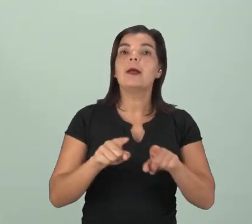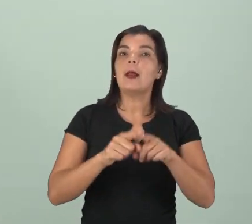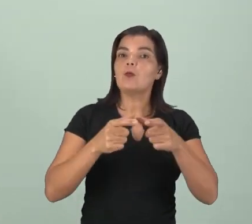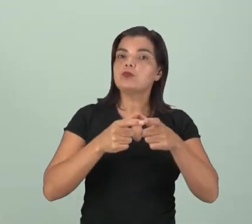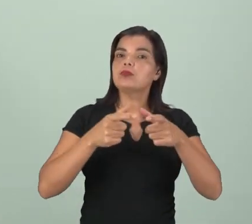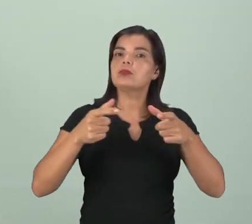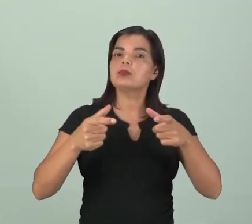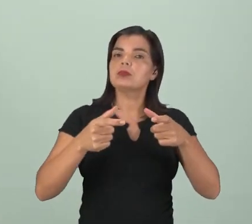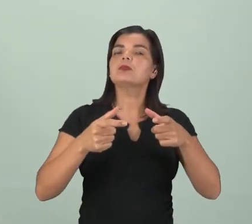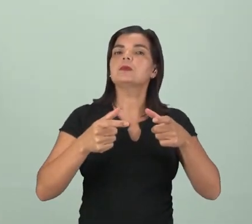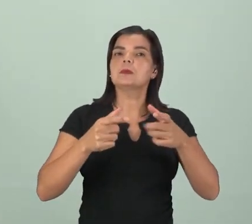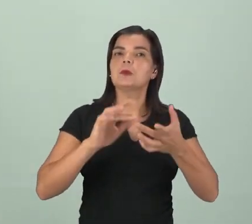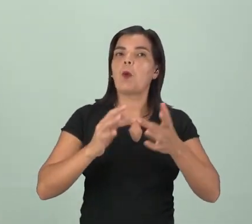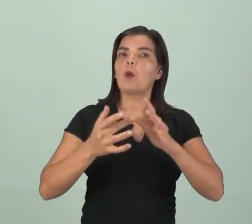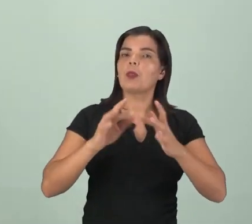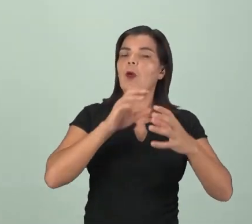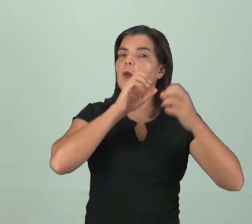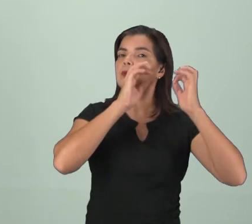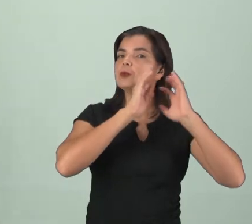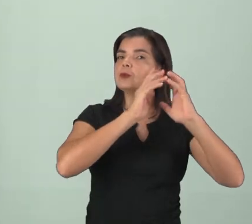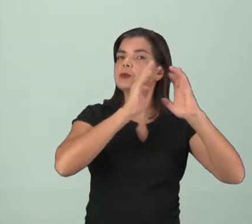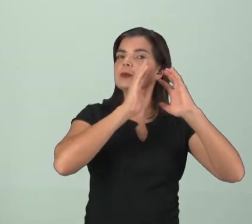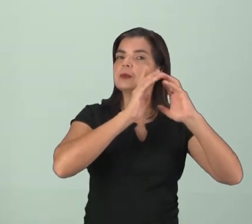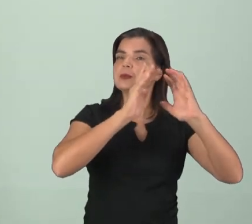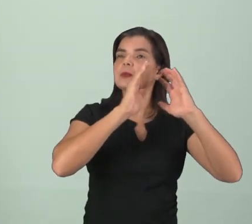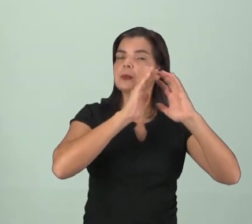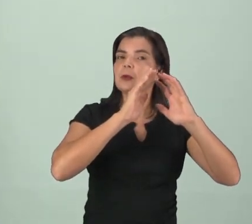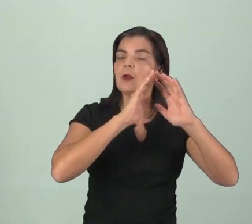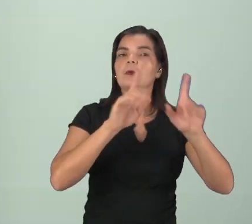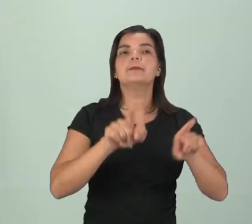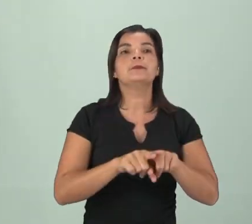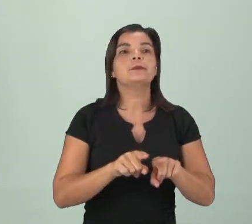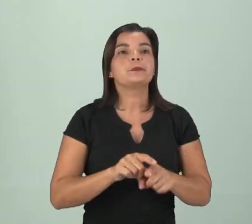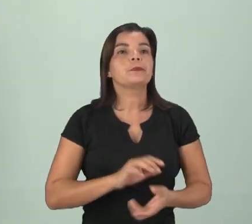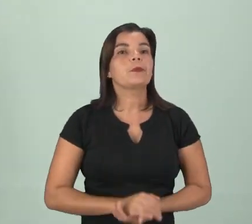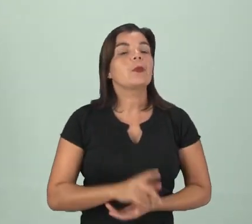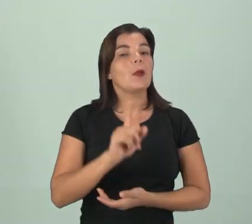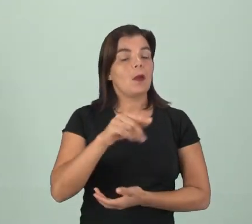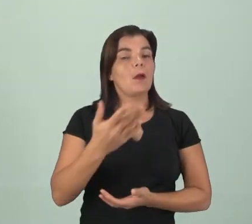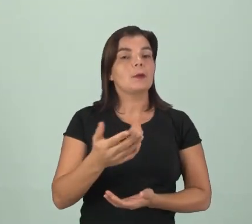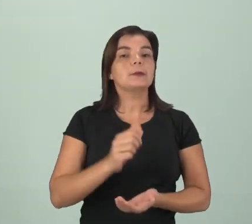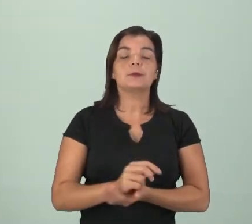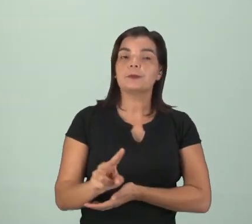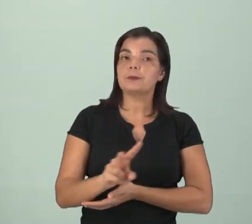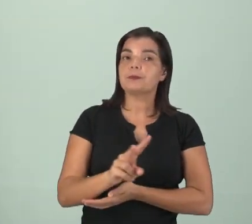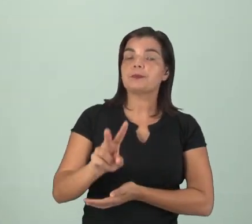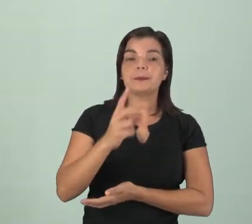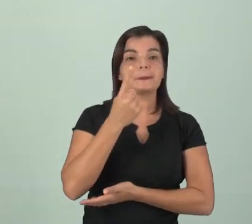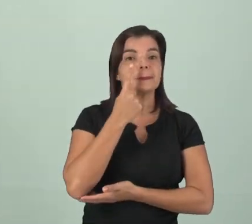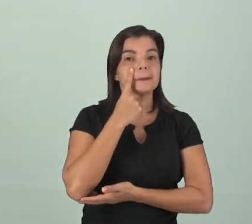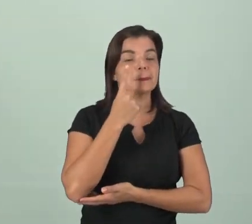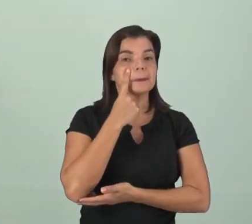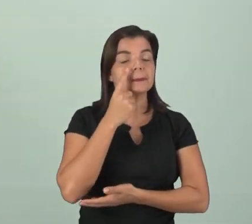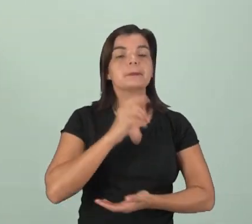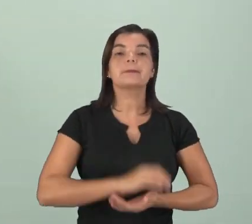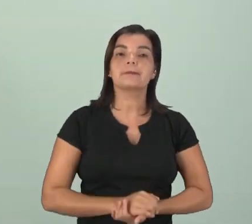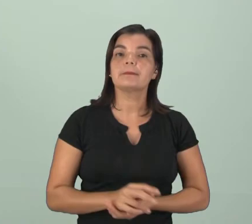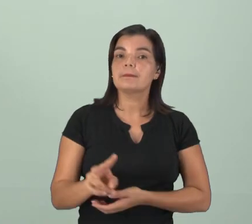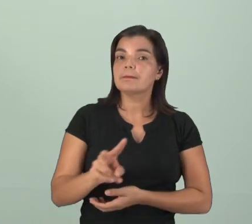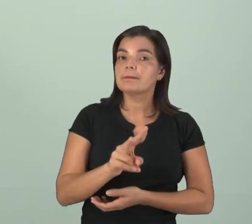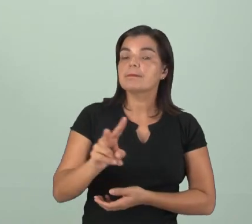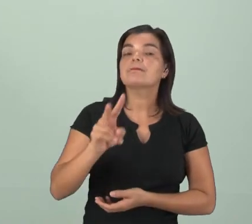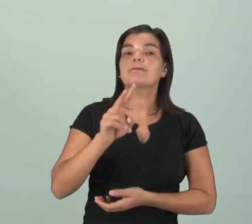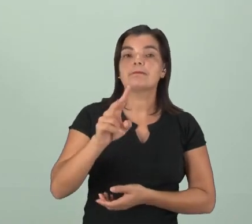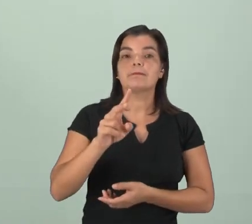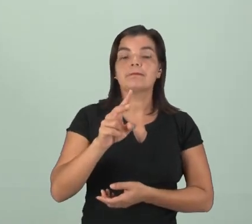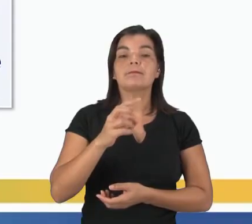essa intercomunicação de neurônios, impedindo a demência precoce. Então, isso é uma valorização. Vejam bem, a valorização